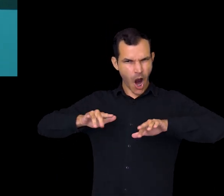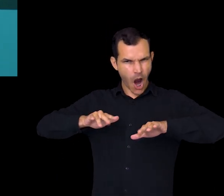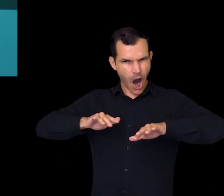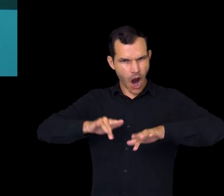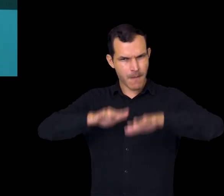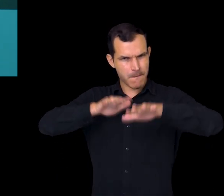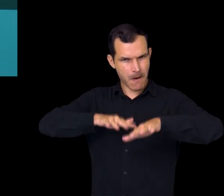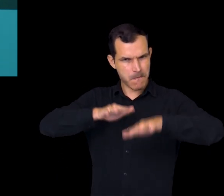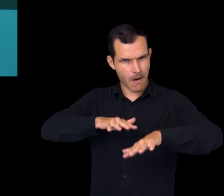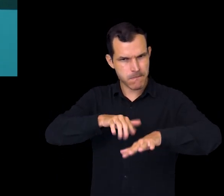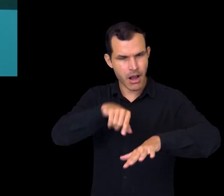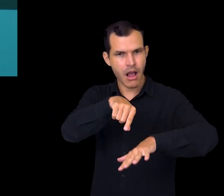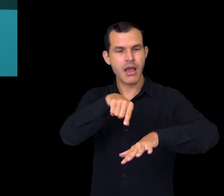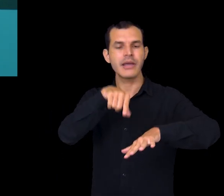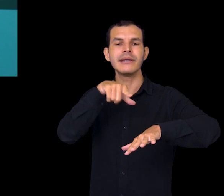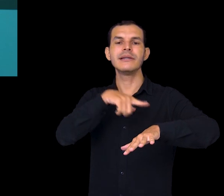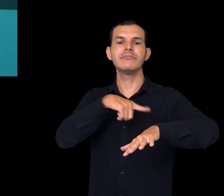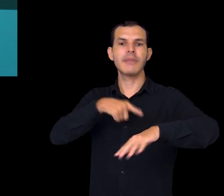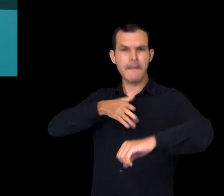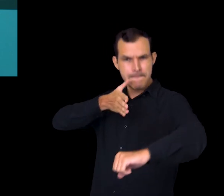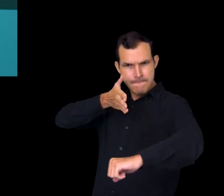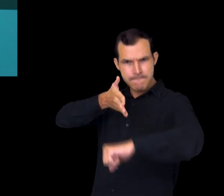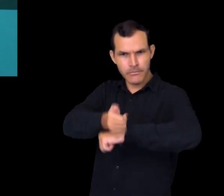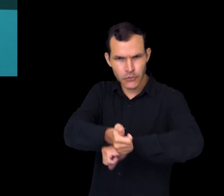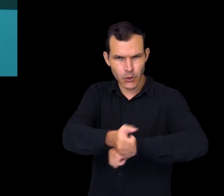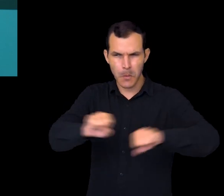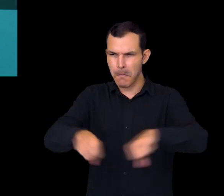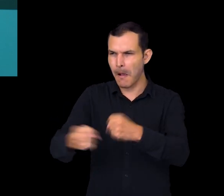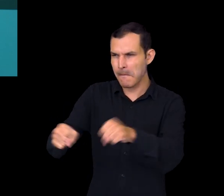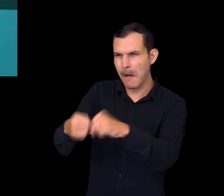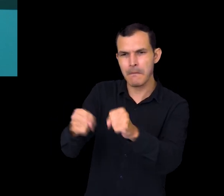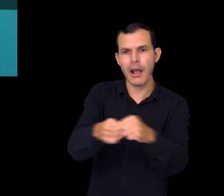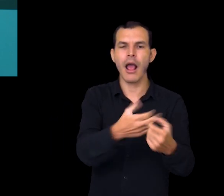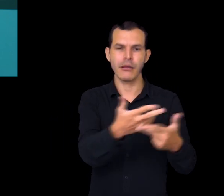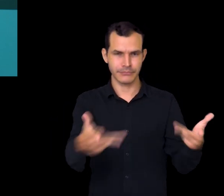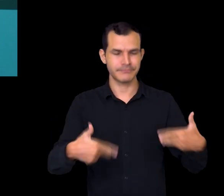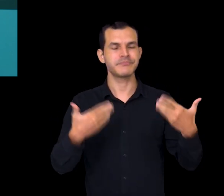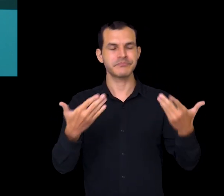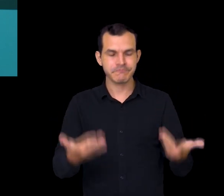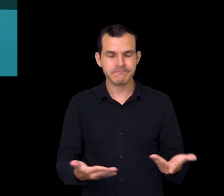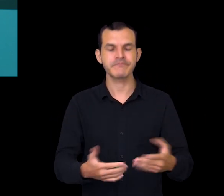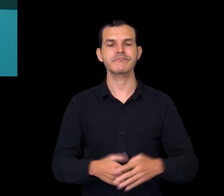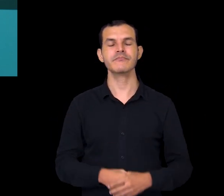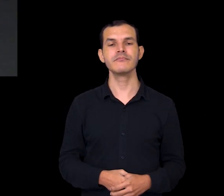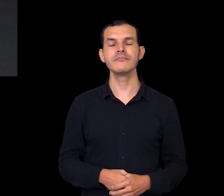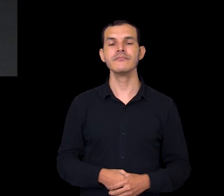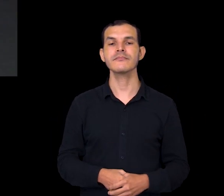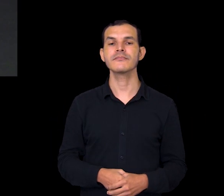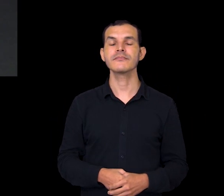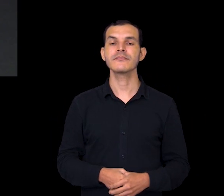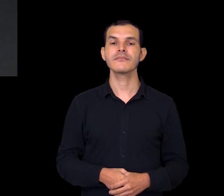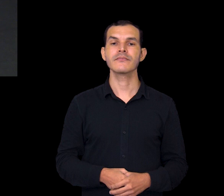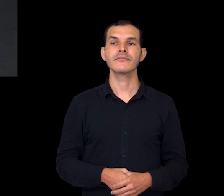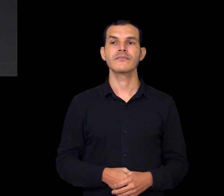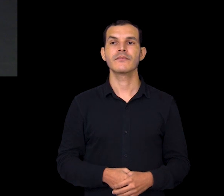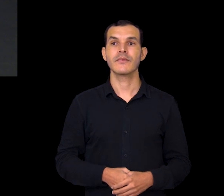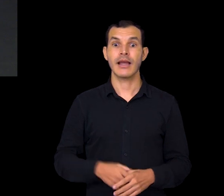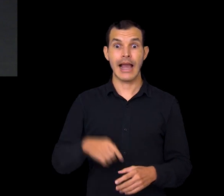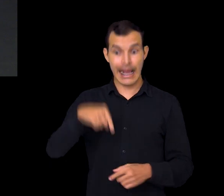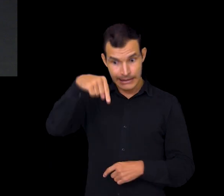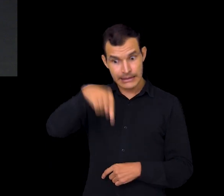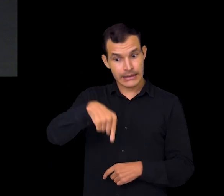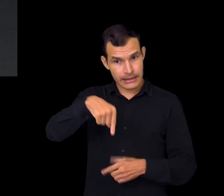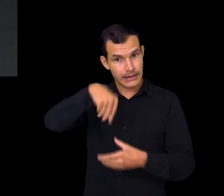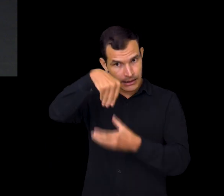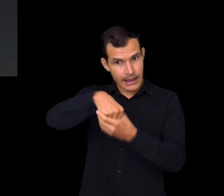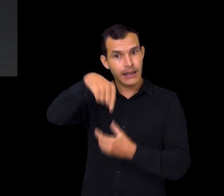maneira mais agressiva, entrou e quebrou tudo lá dentro. E aí, lá dentro, aqui você fala... Aqui dentro do palácio, do